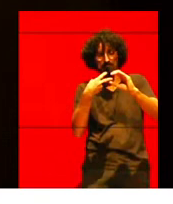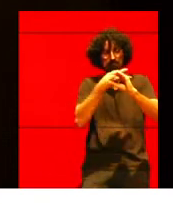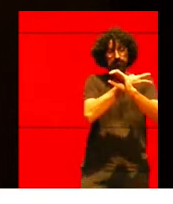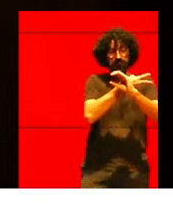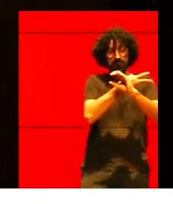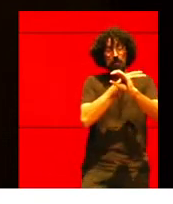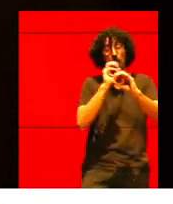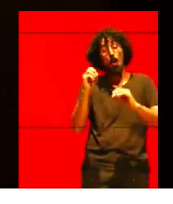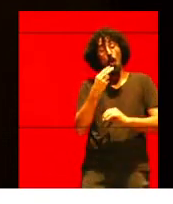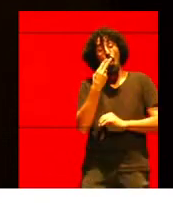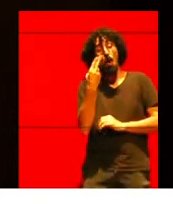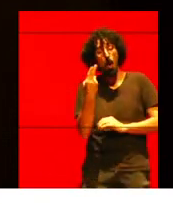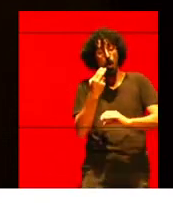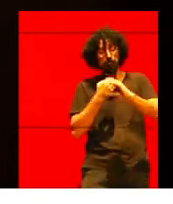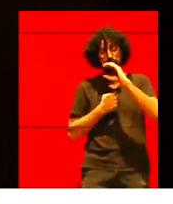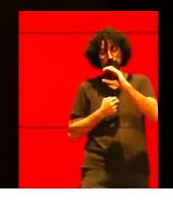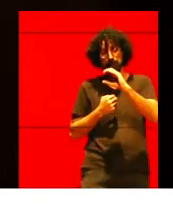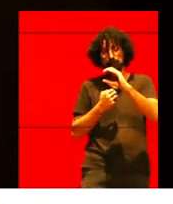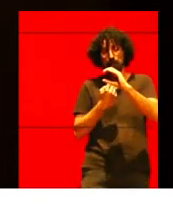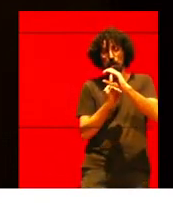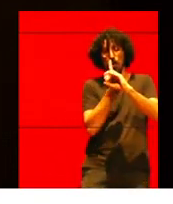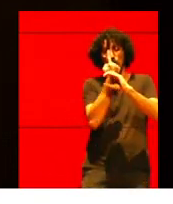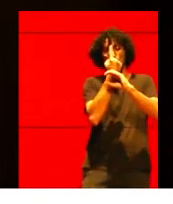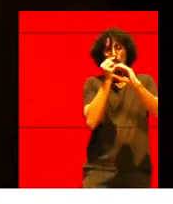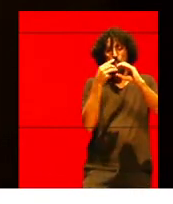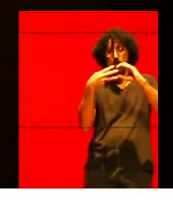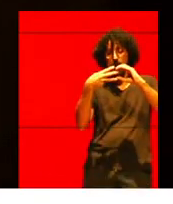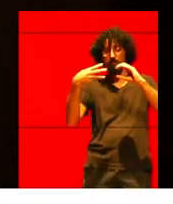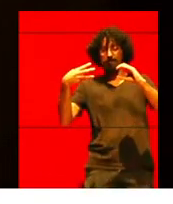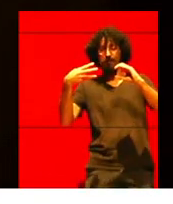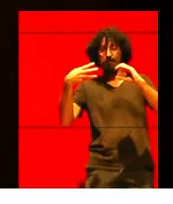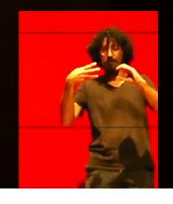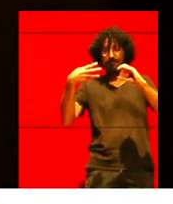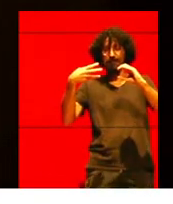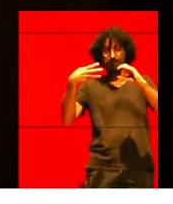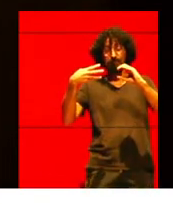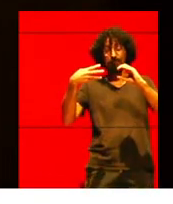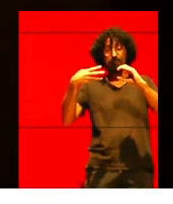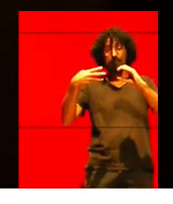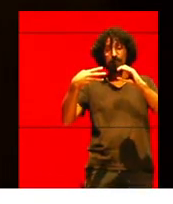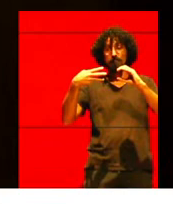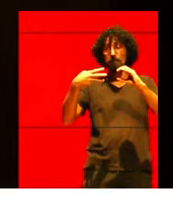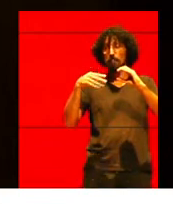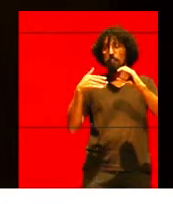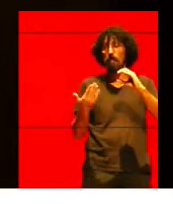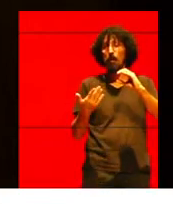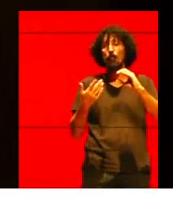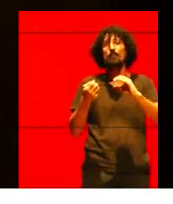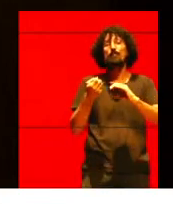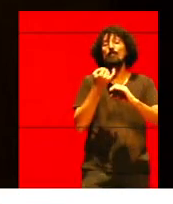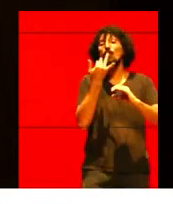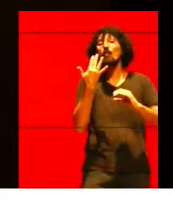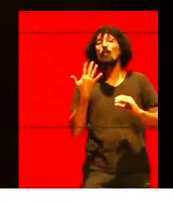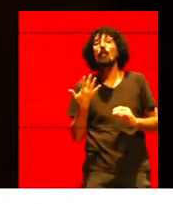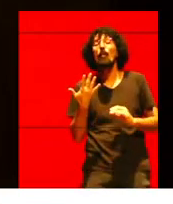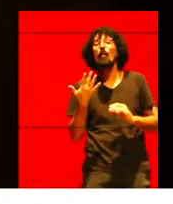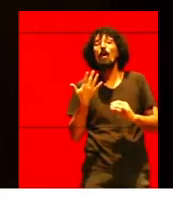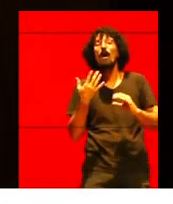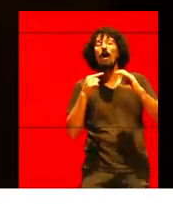e também pode ter uma ligação tripla e uma simples. Quantas ligações o carbono